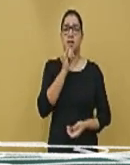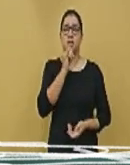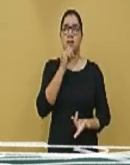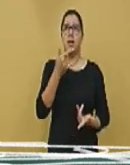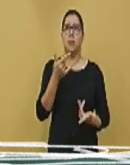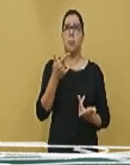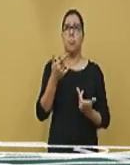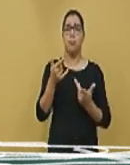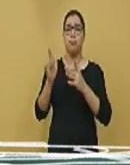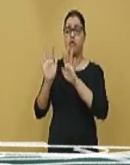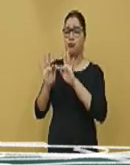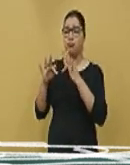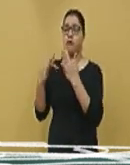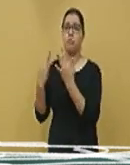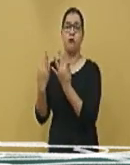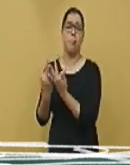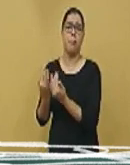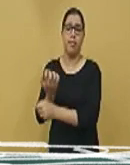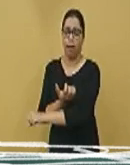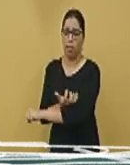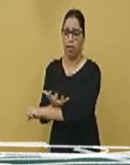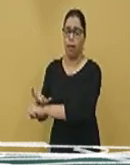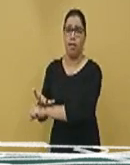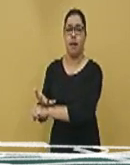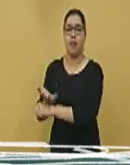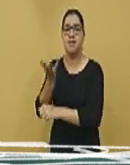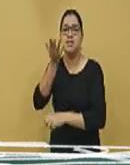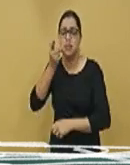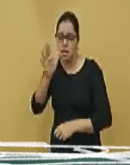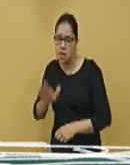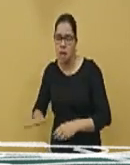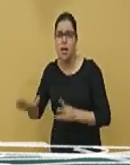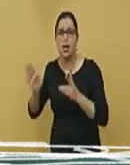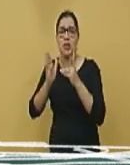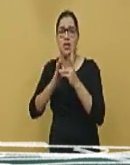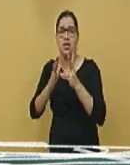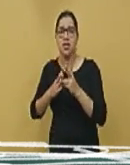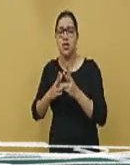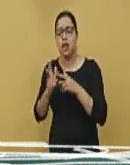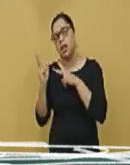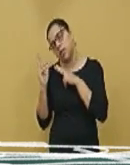famílias, crianças dormindo no gramado próximo à faculdade indígena. Nós não